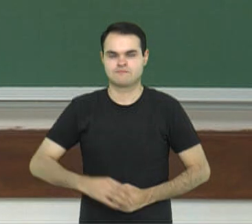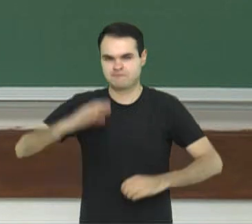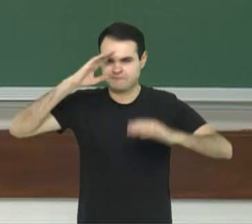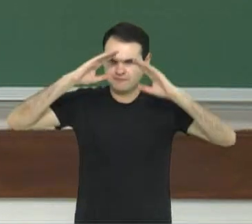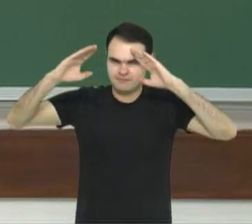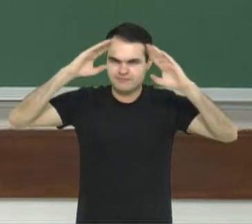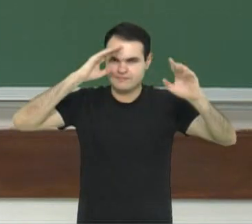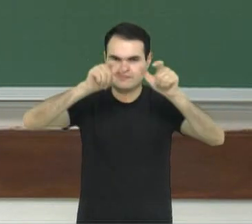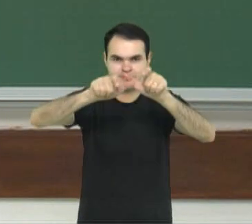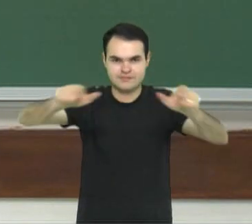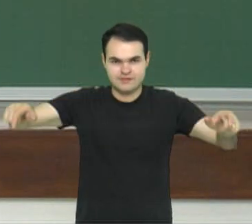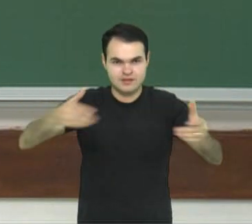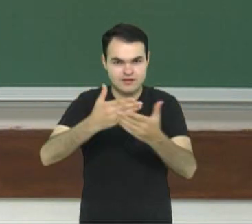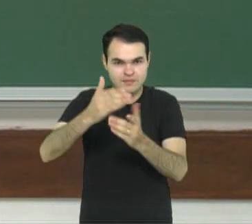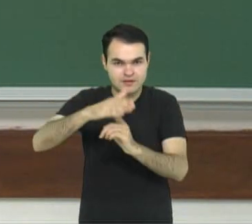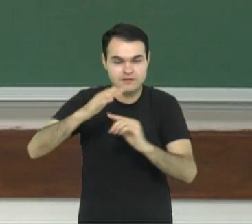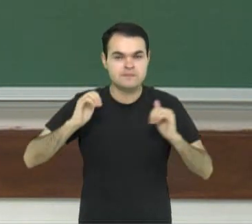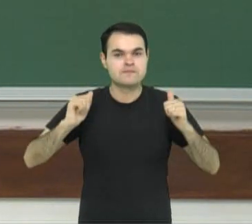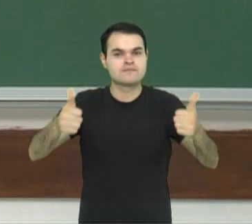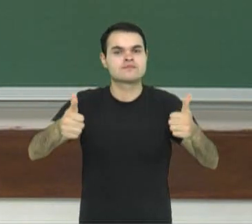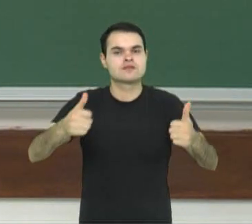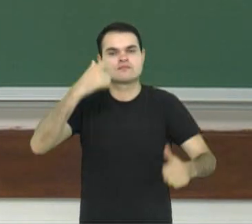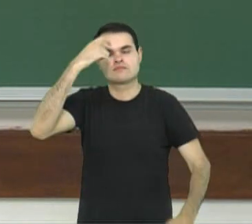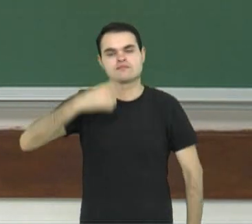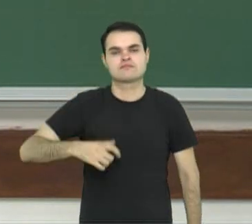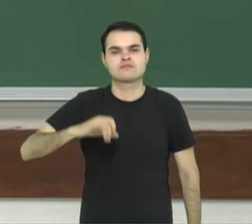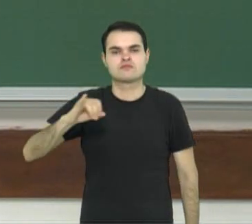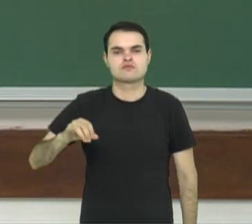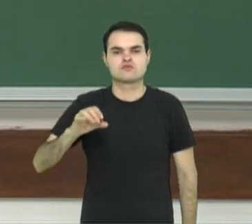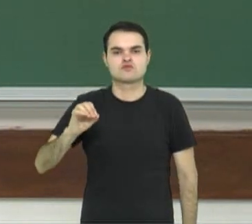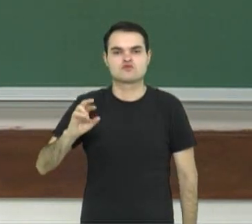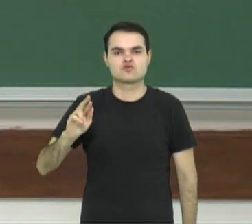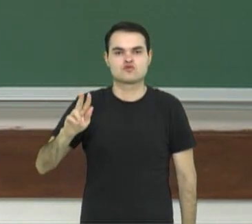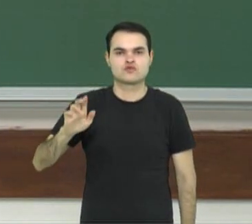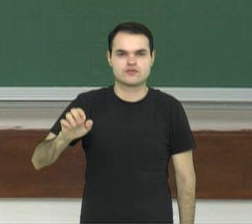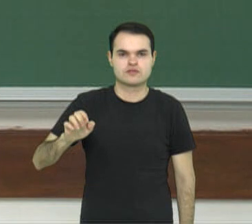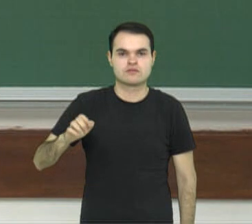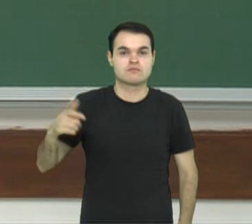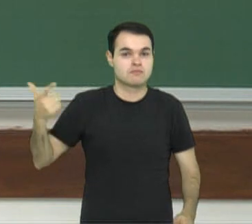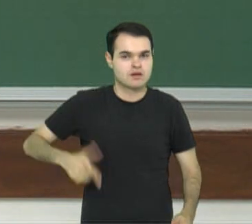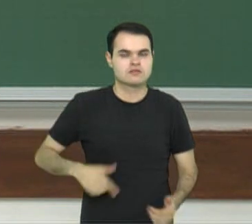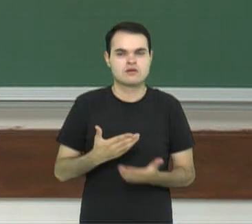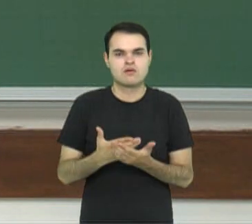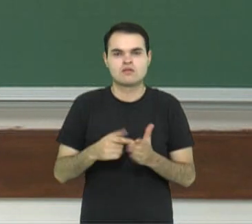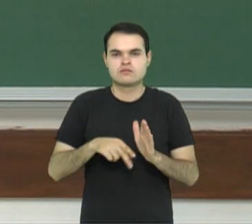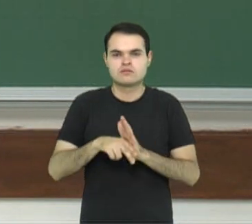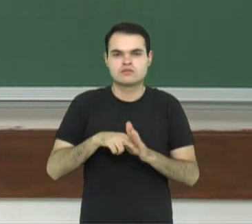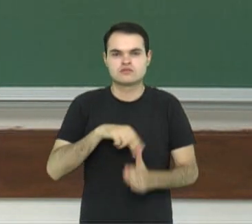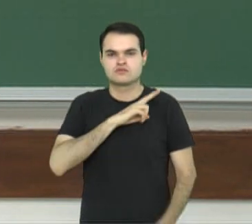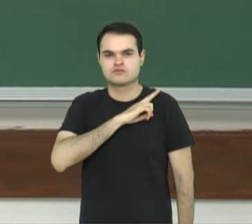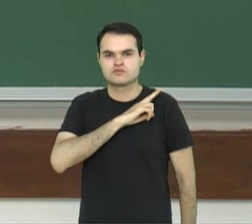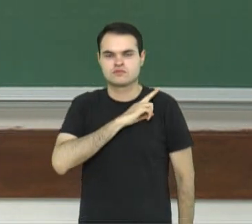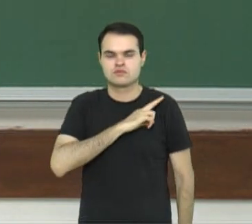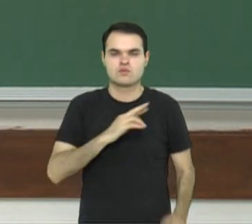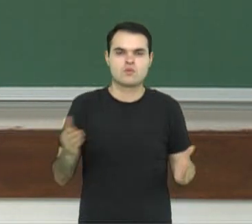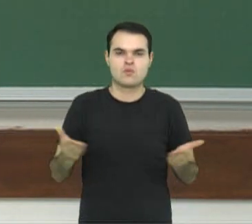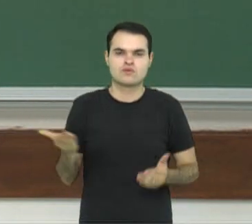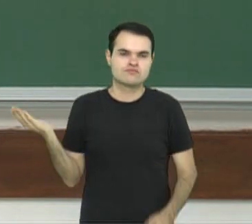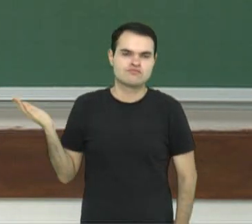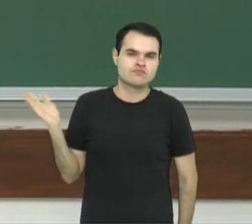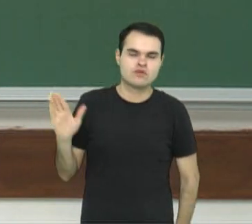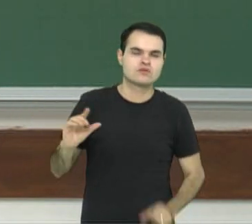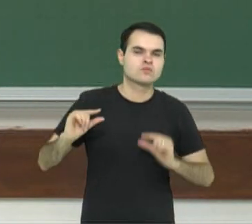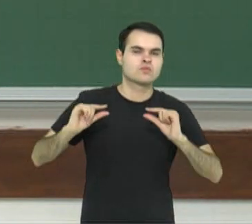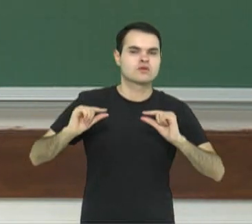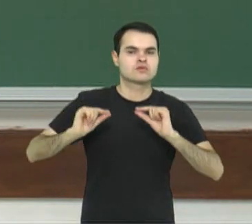Salve, salve, galerinha da Paraná, tudo beleza com vocês? Prof. Jorge na área com mais uma aula de Biologia da segunda série do ensino médio e hoje trazendo um